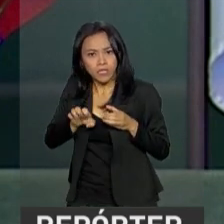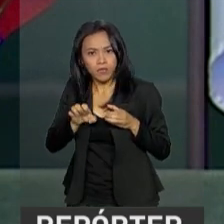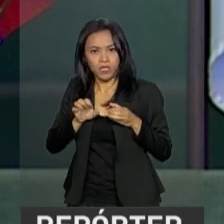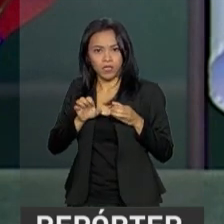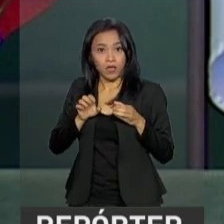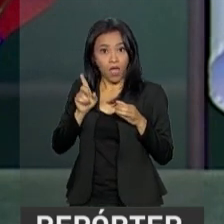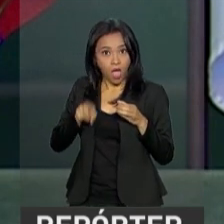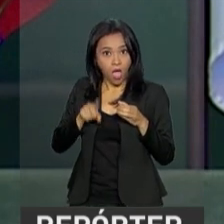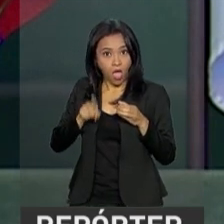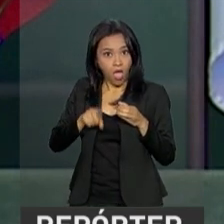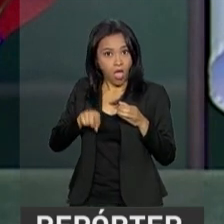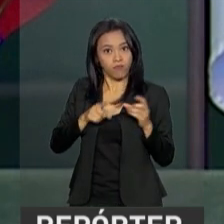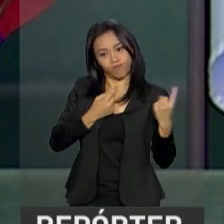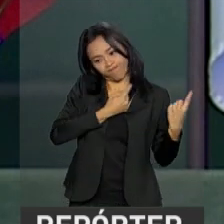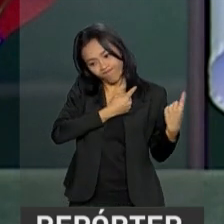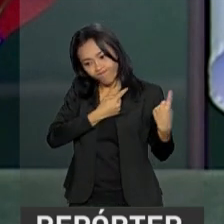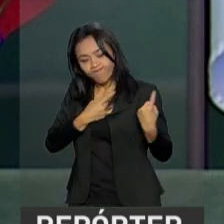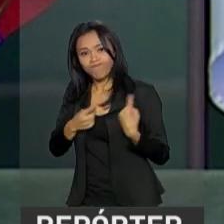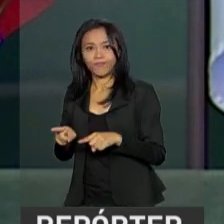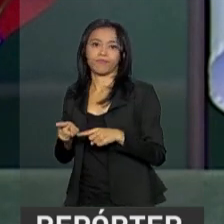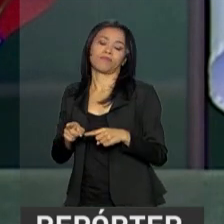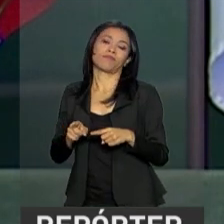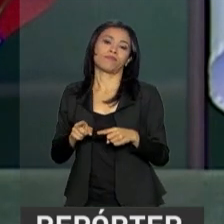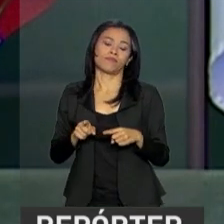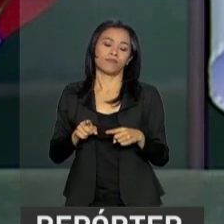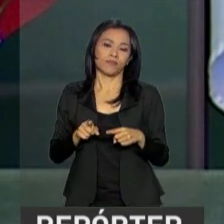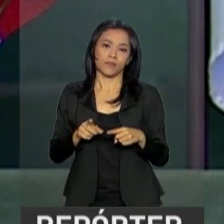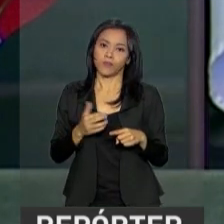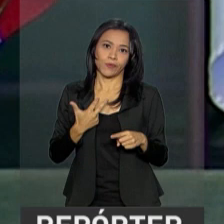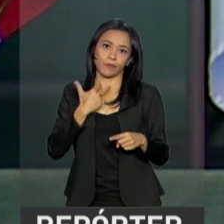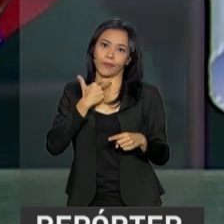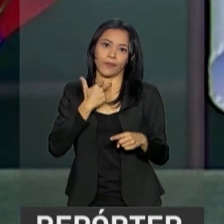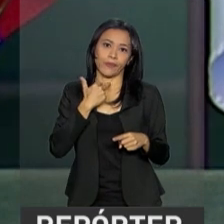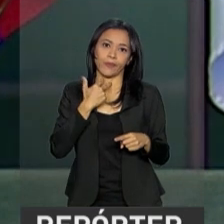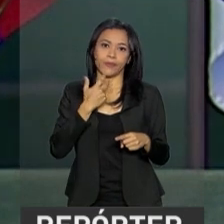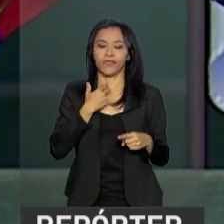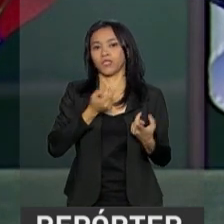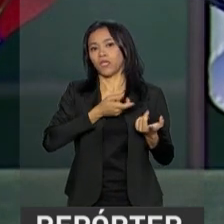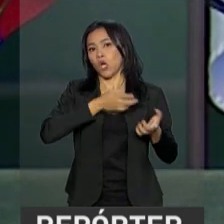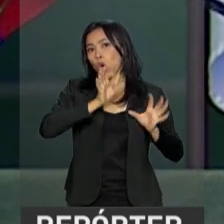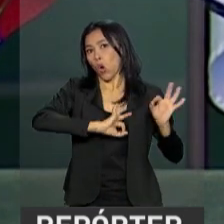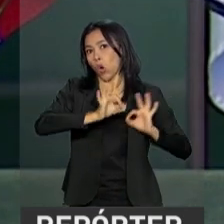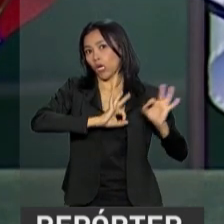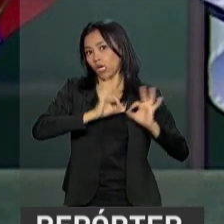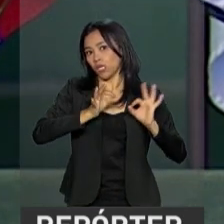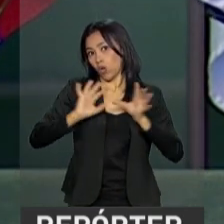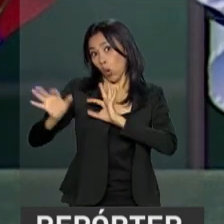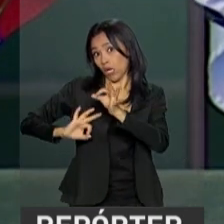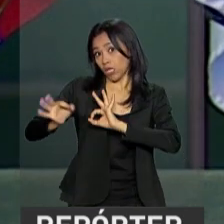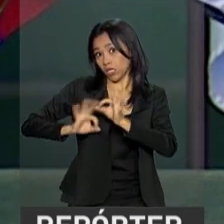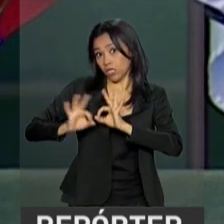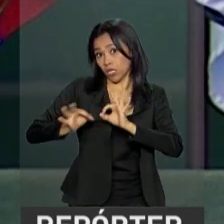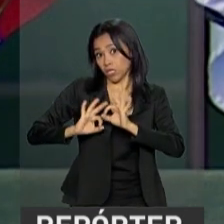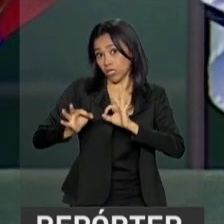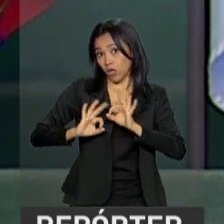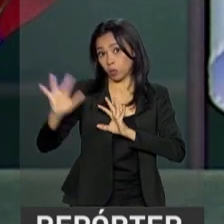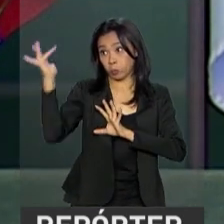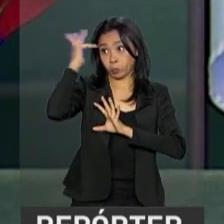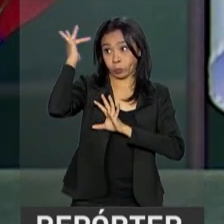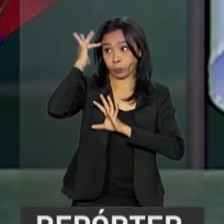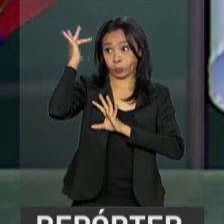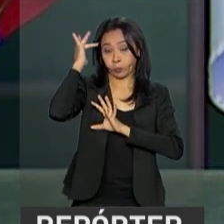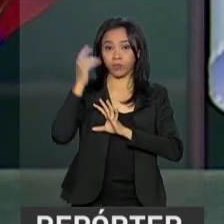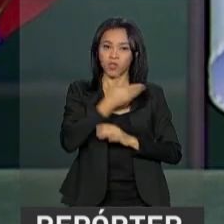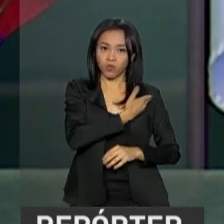a ele também deve sê-lo não se pode ter uma organização extraordinária de um lado e uma